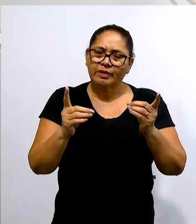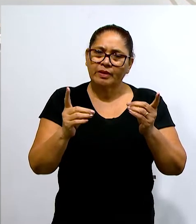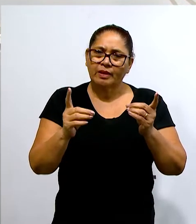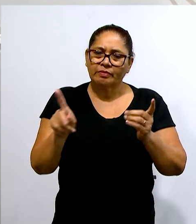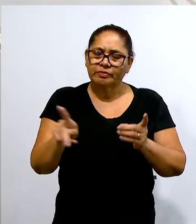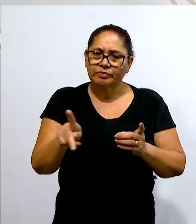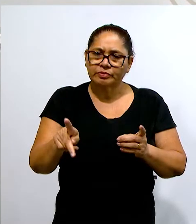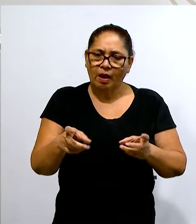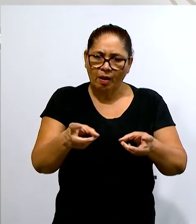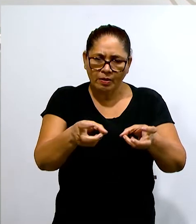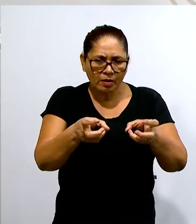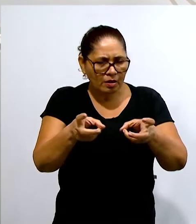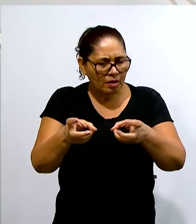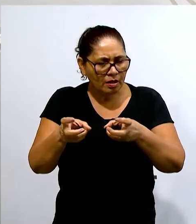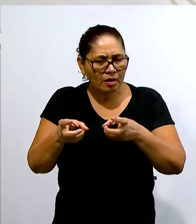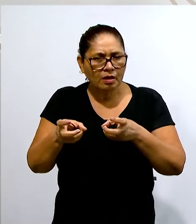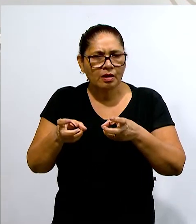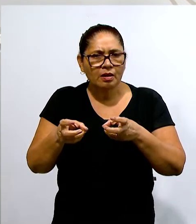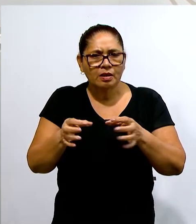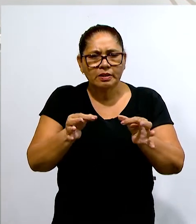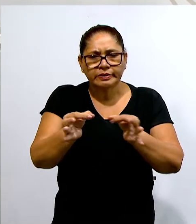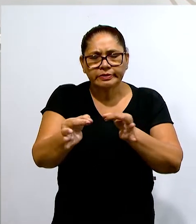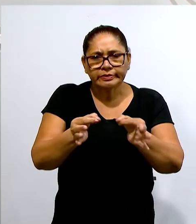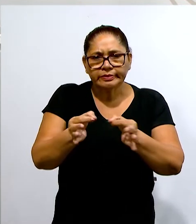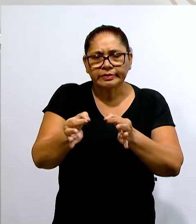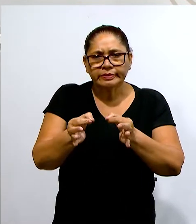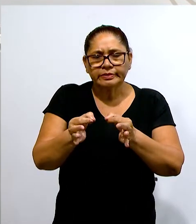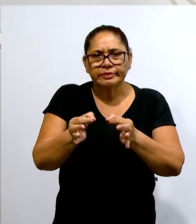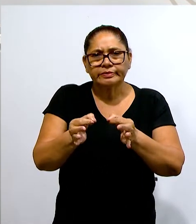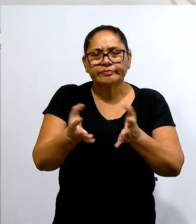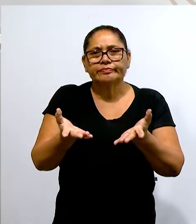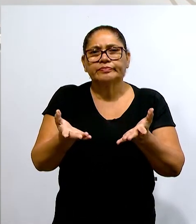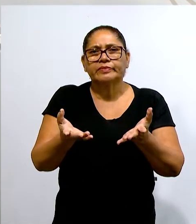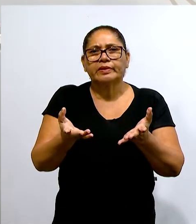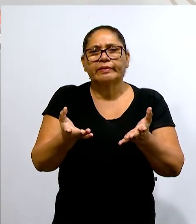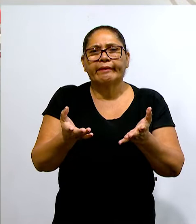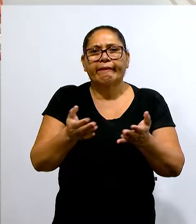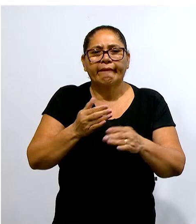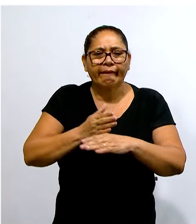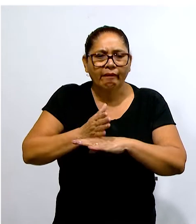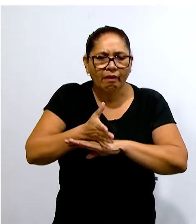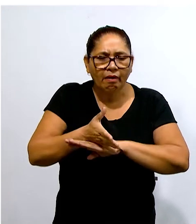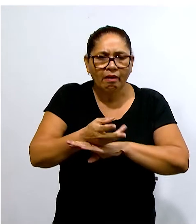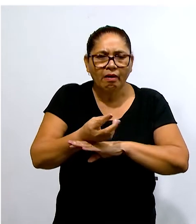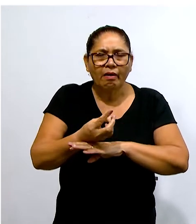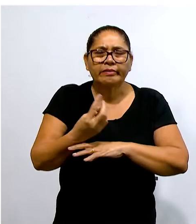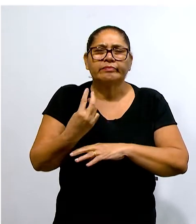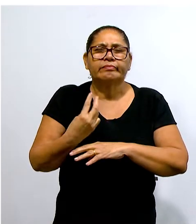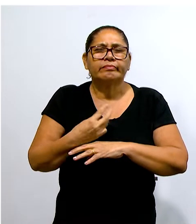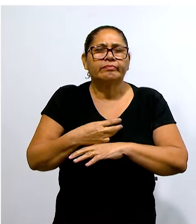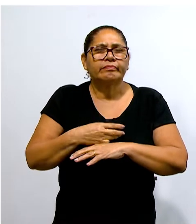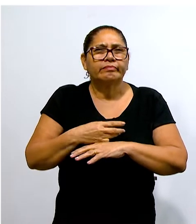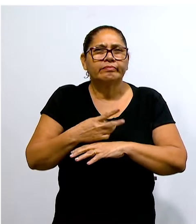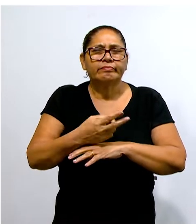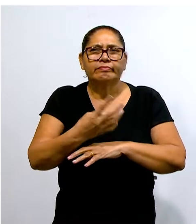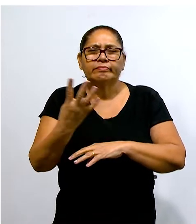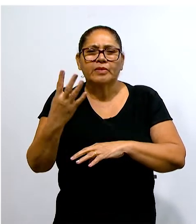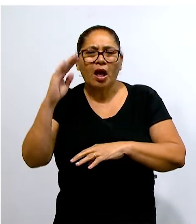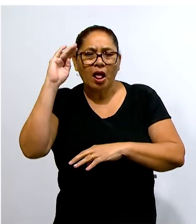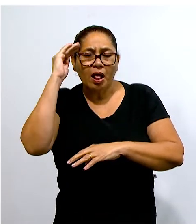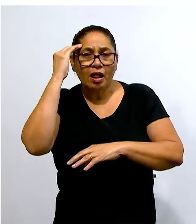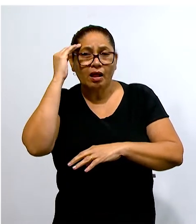sobretudo, nessa organização. E aí a gente entra nessa outra unidade que são